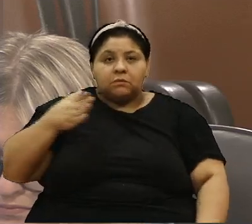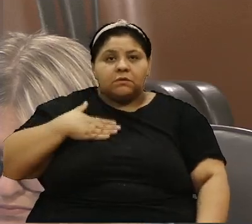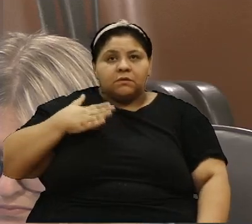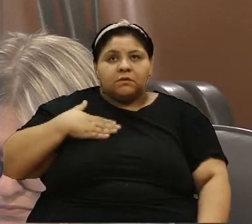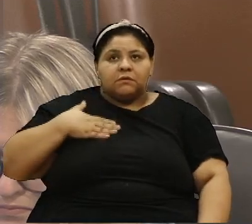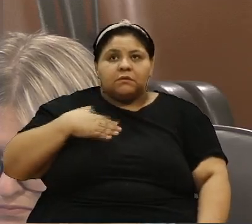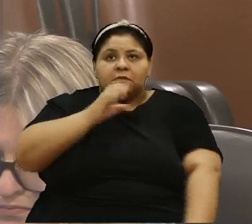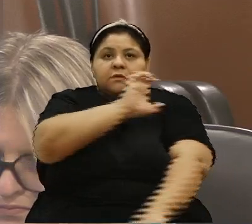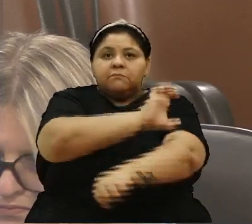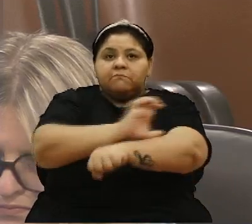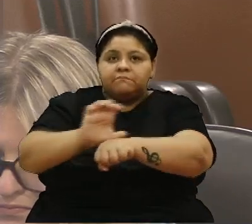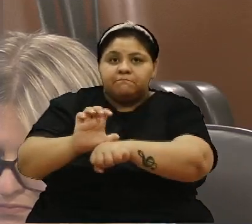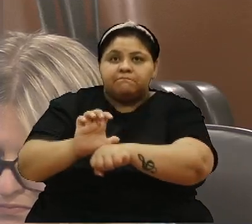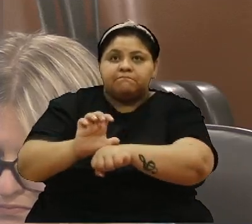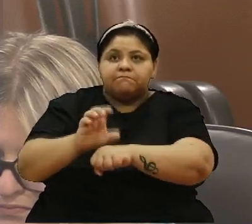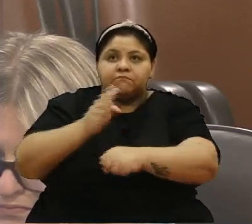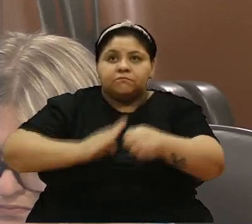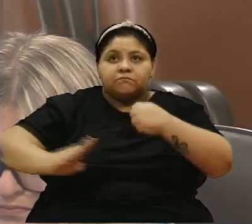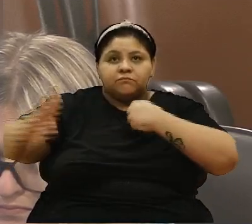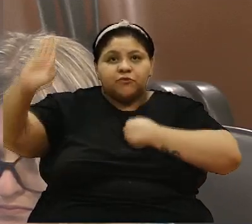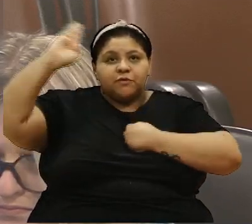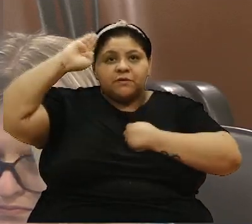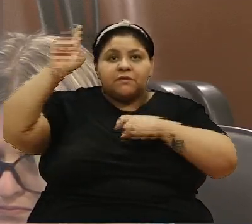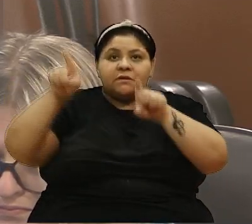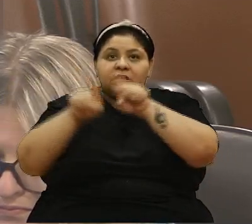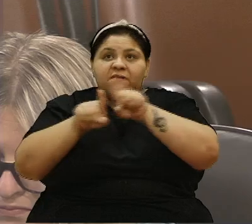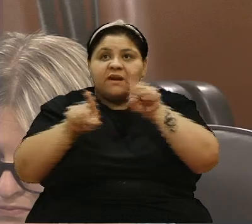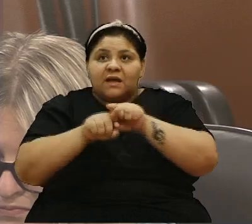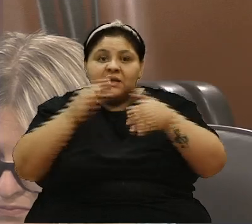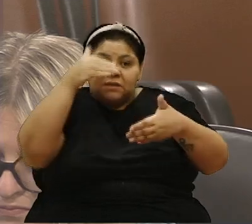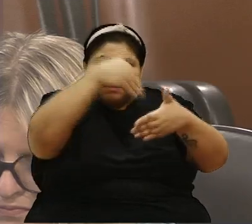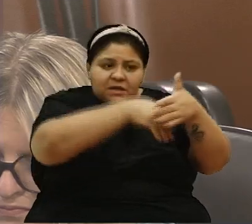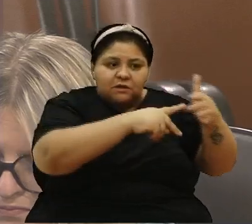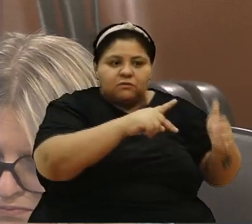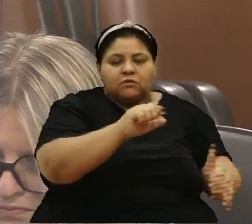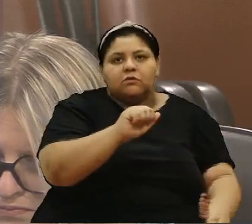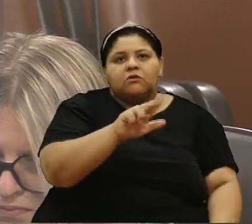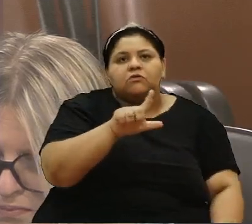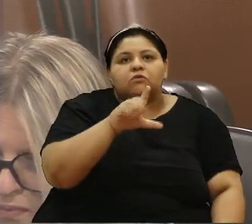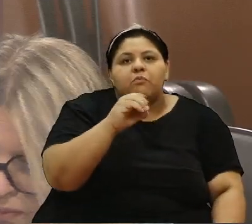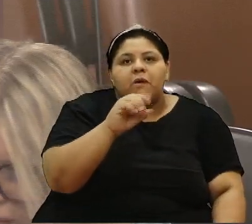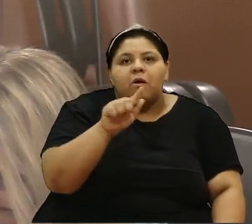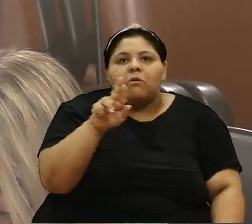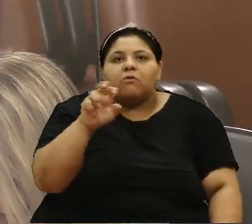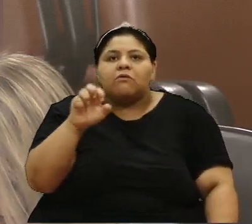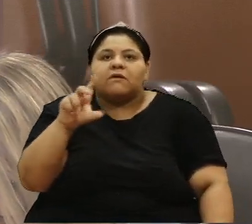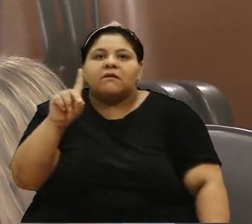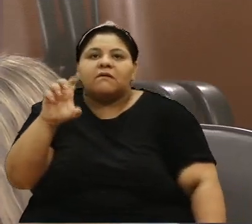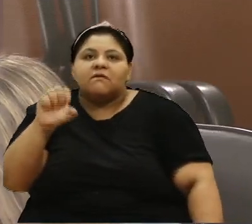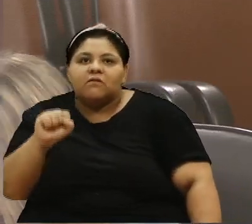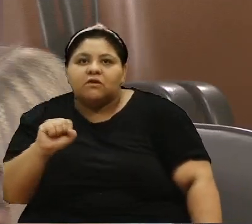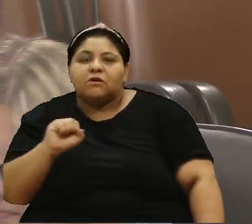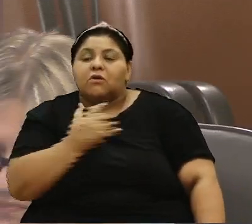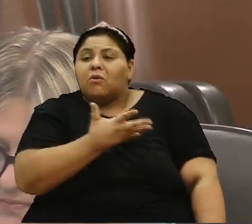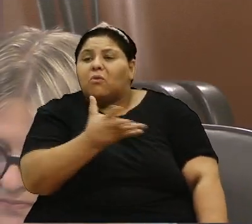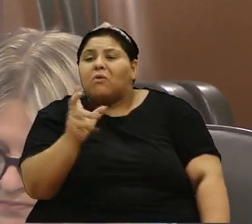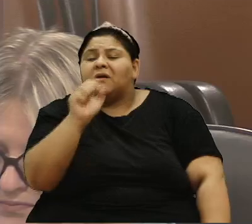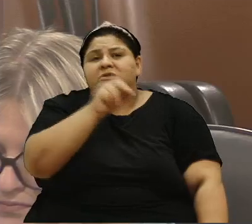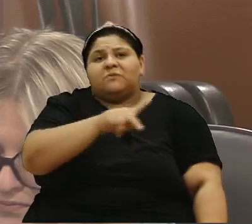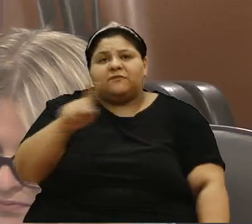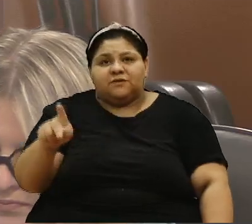de estágio no Imigrante, estava lá internada. Vai ali no Rimon, quantos professores